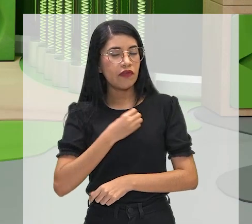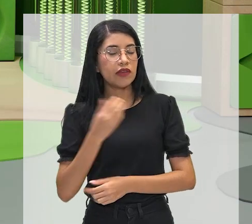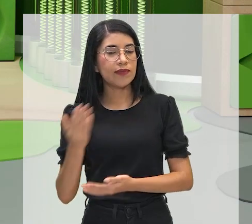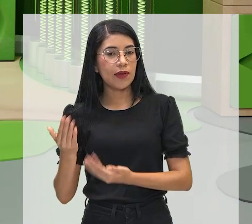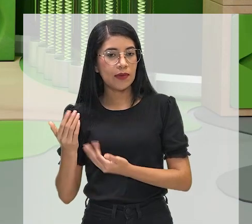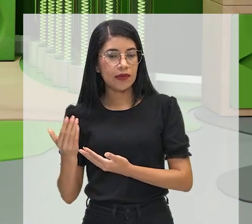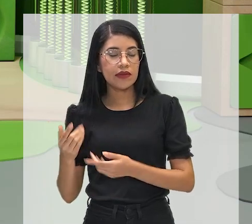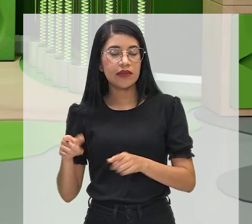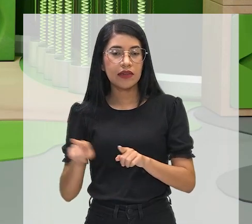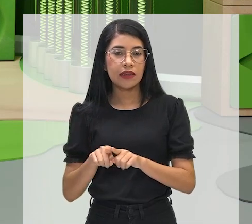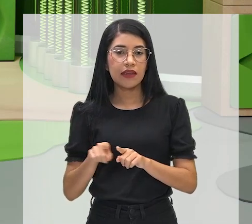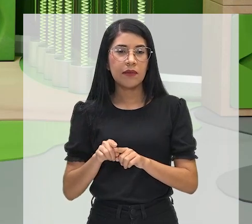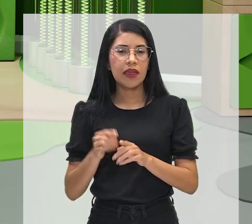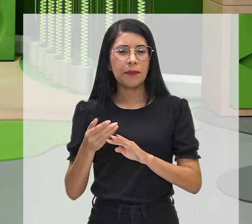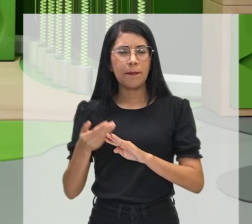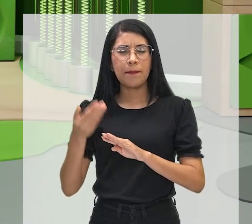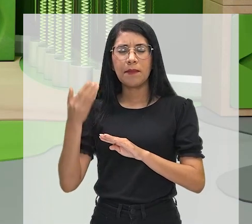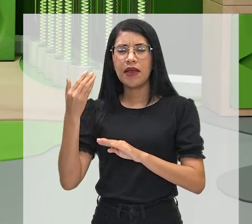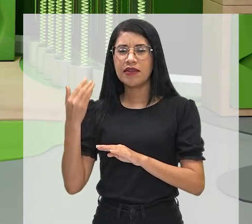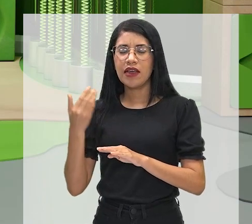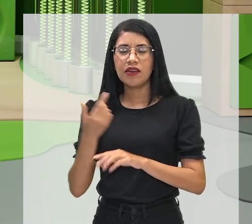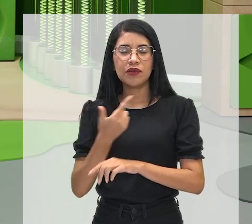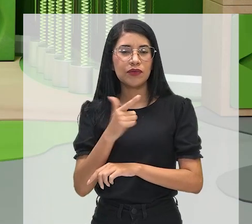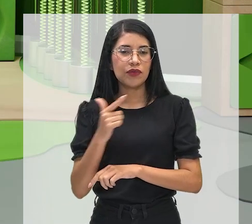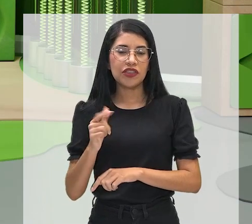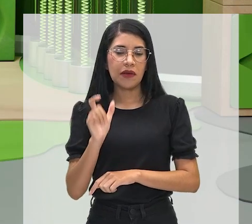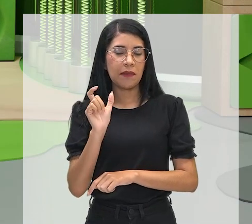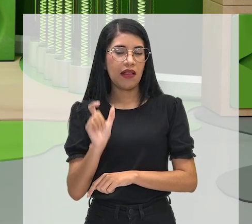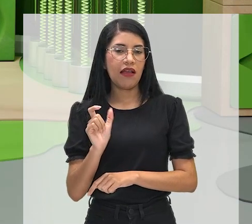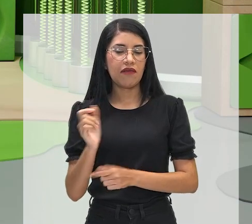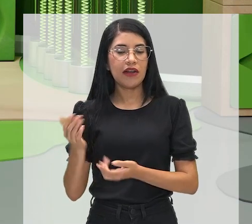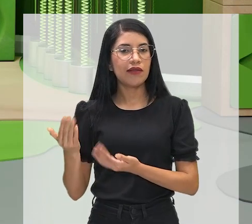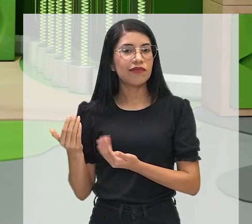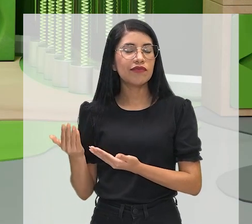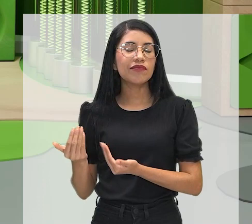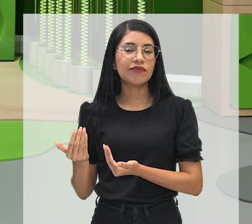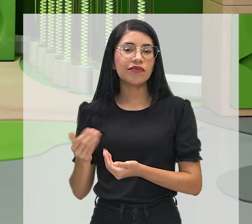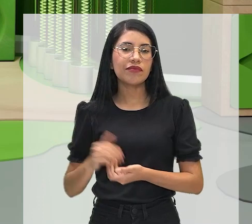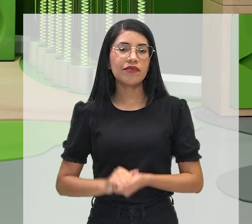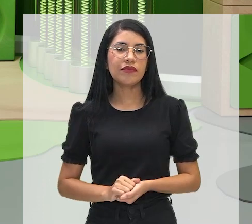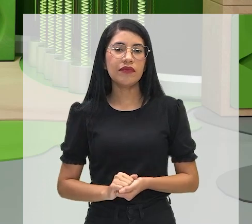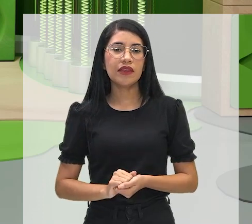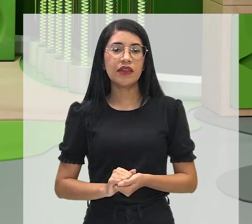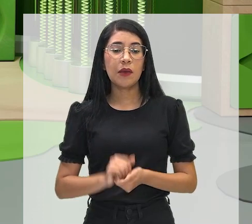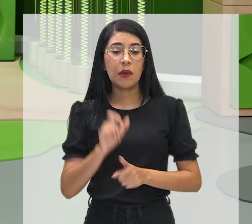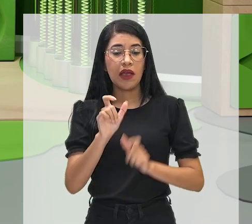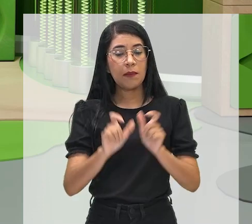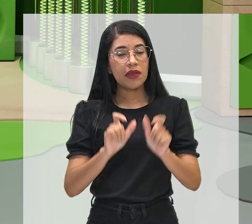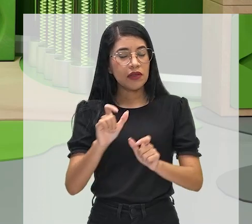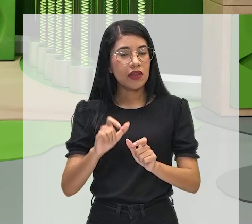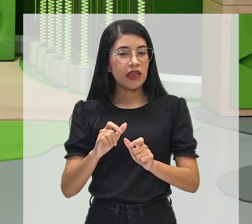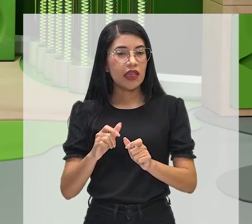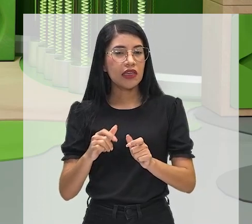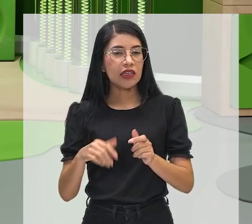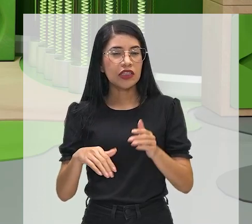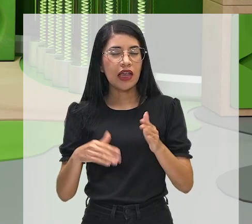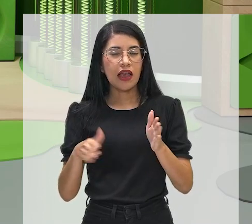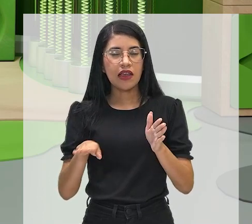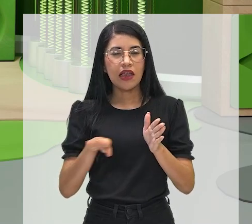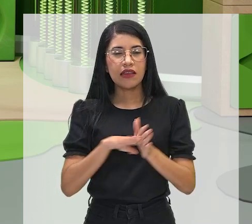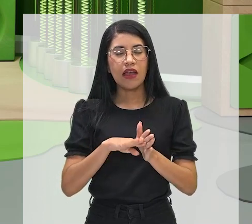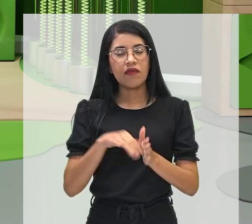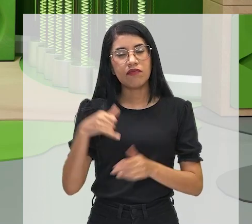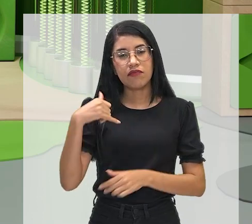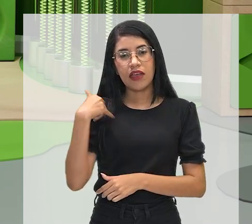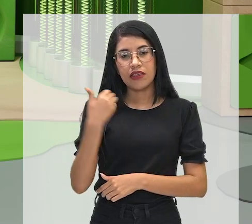está inserido. Até um tempo atrás nem existia esse termo adolescência. As pessoas que alcançavam aí a idade de